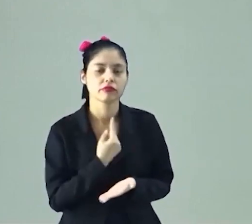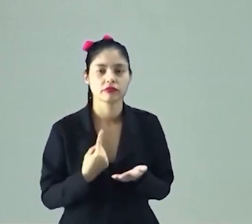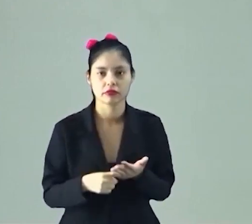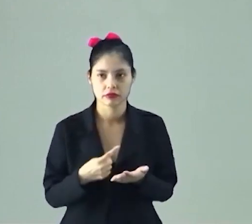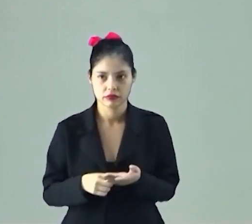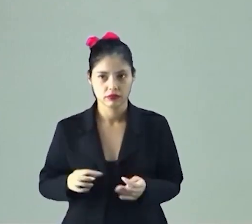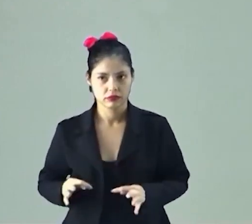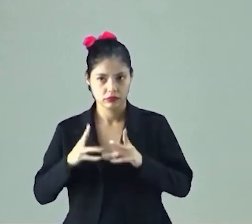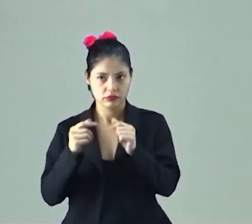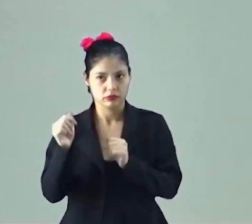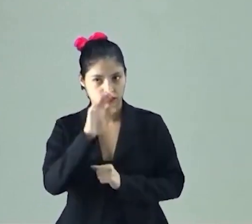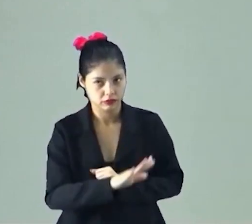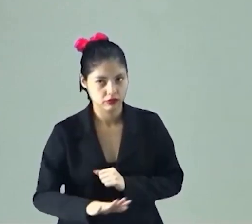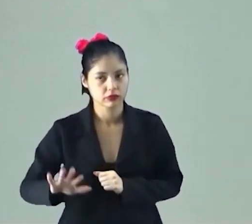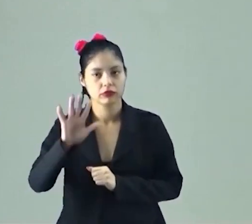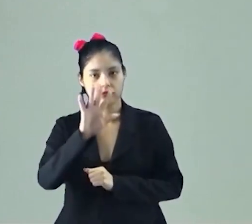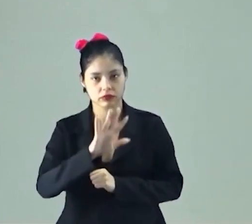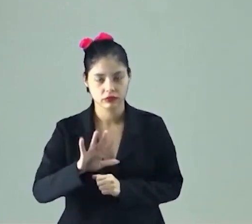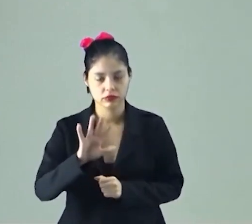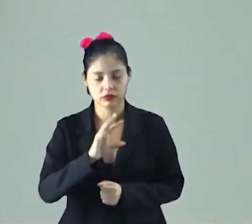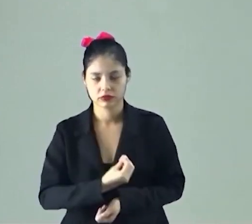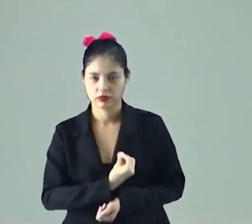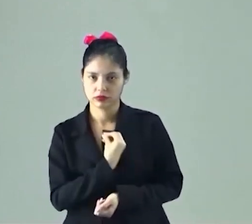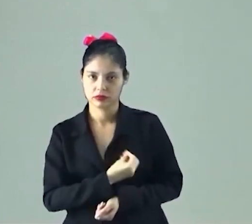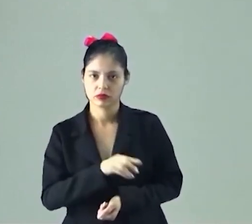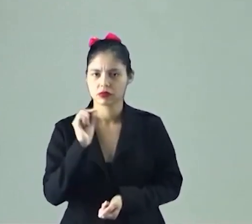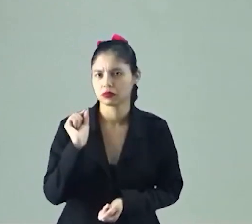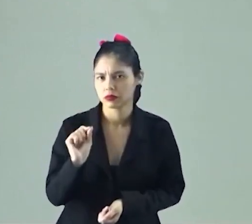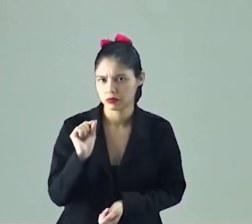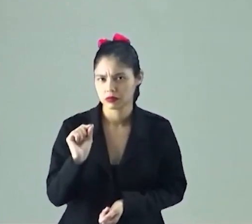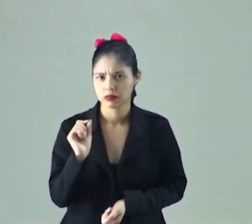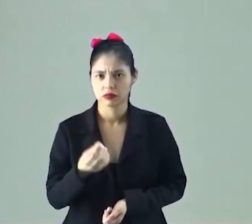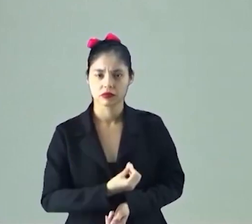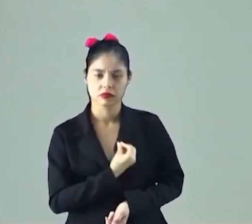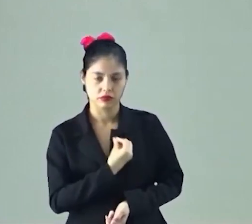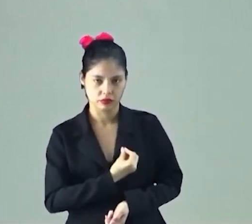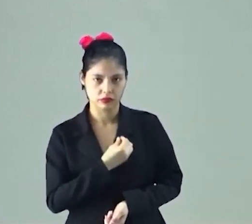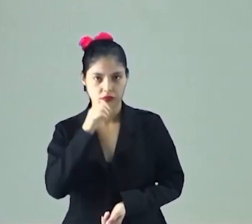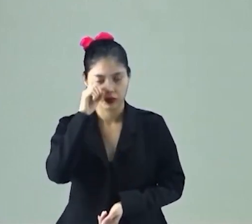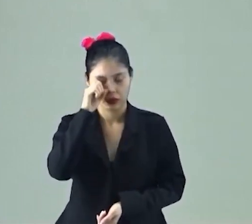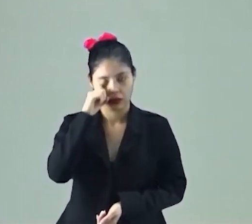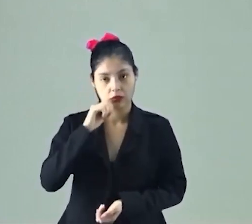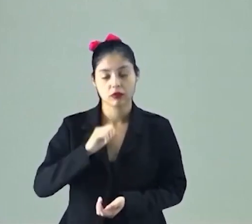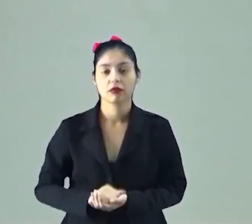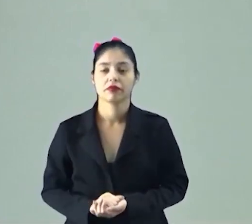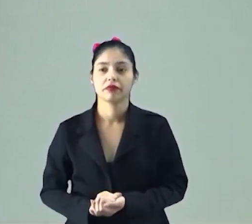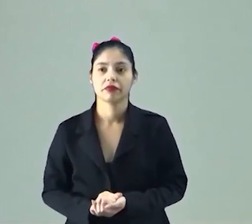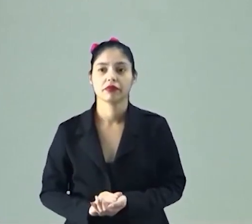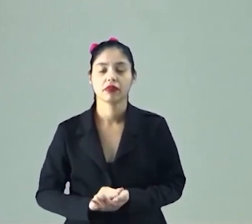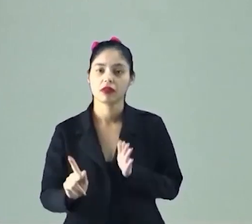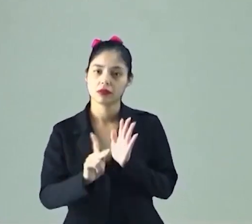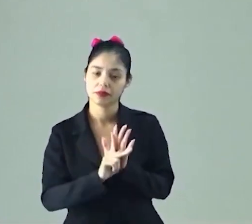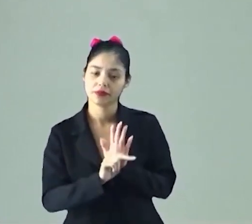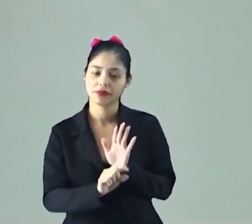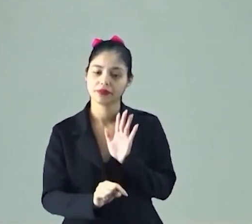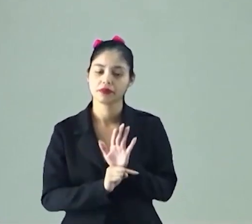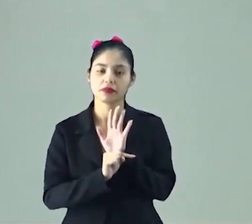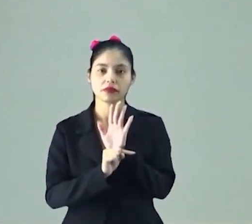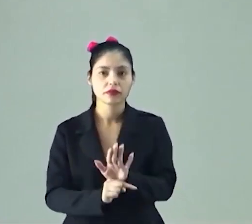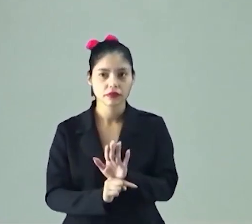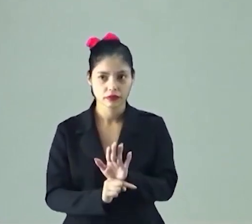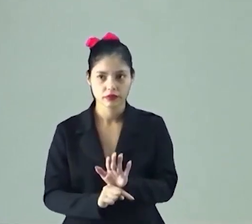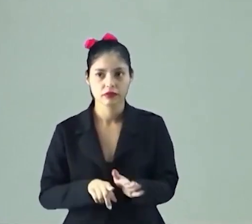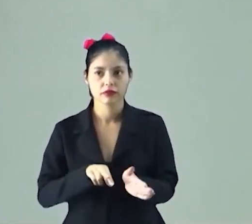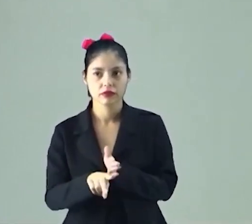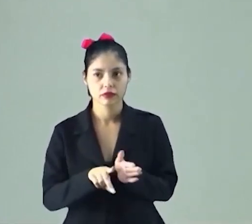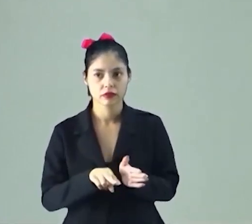considera todos os organismos vivos, o que é um organismo vivo? Então, esse organismo, pela definição, a gente já viu isso